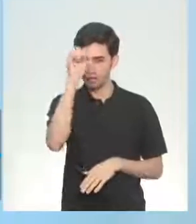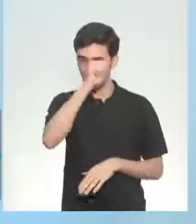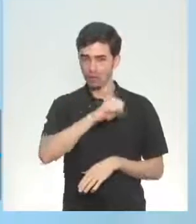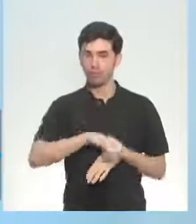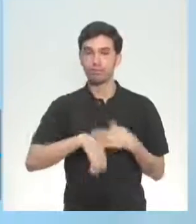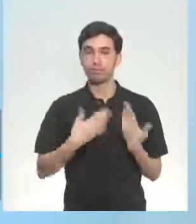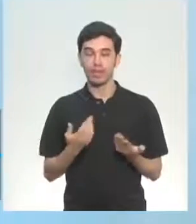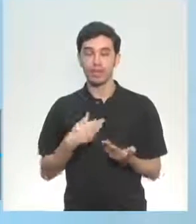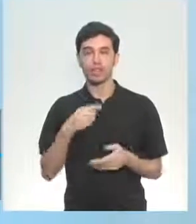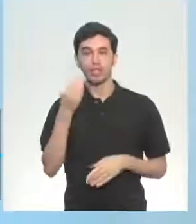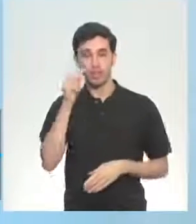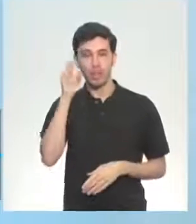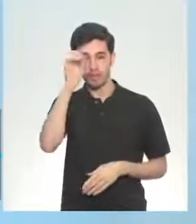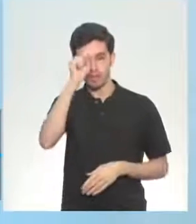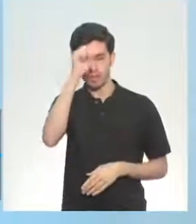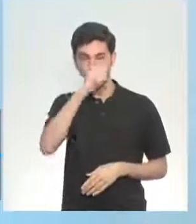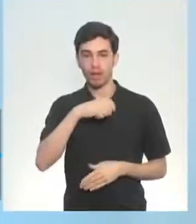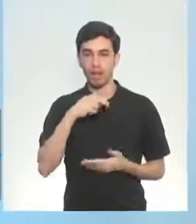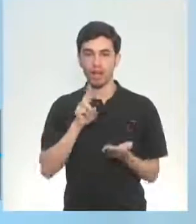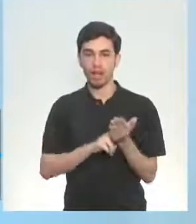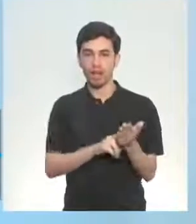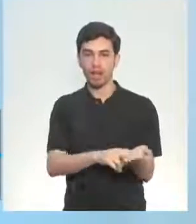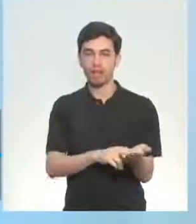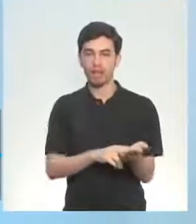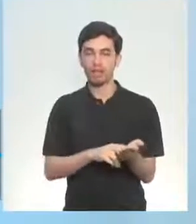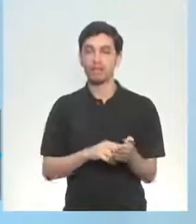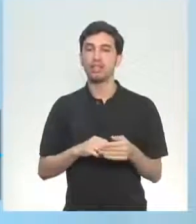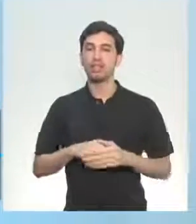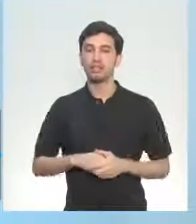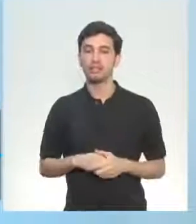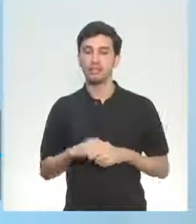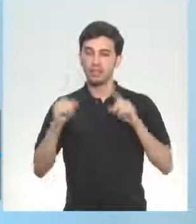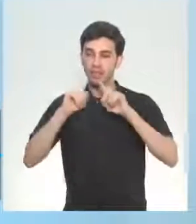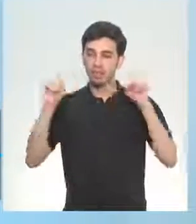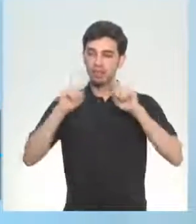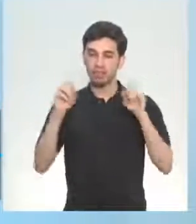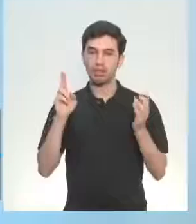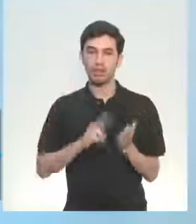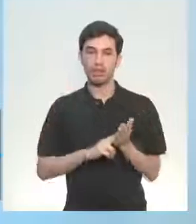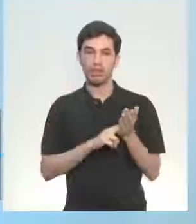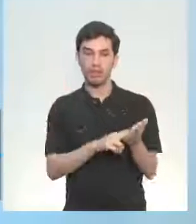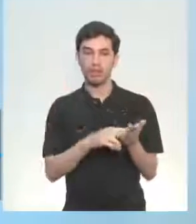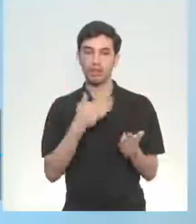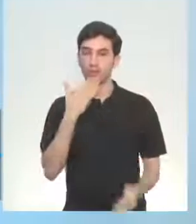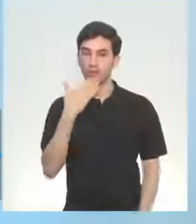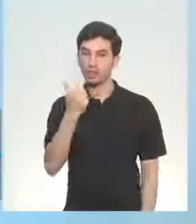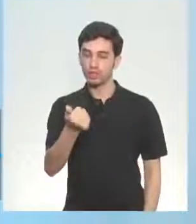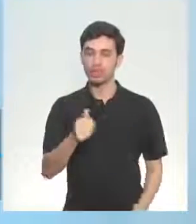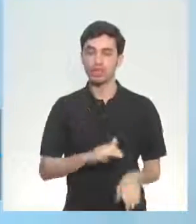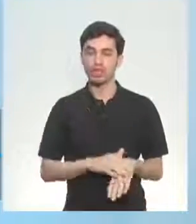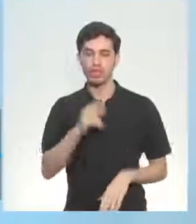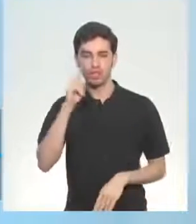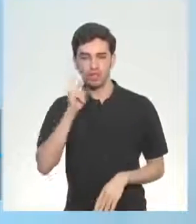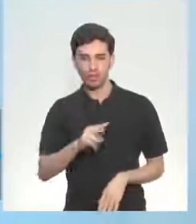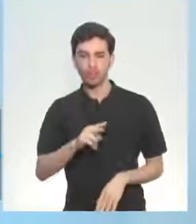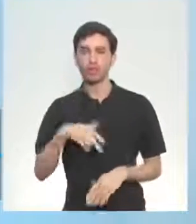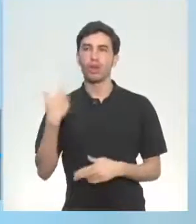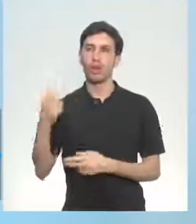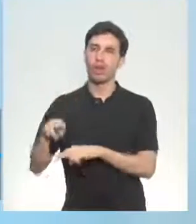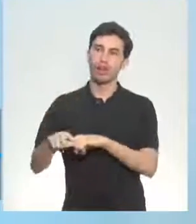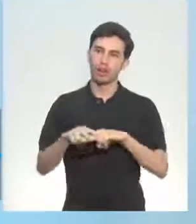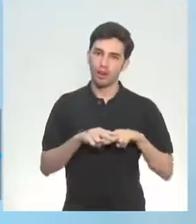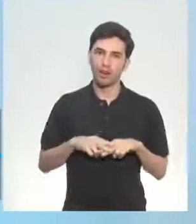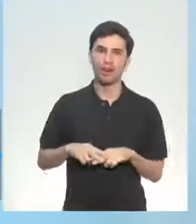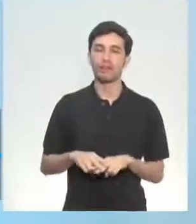de reclamação, carta de solicitação. Vimos, revimos, hoje vamos verificar de novo e amanhã novamente